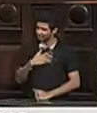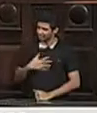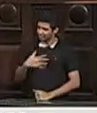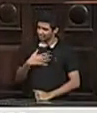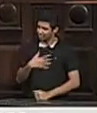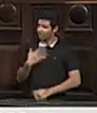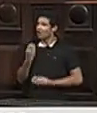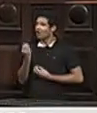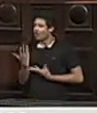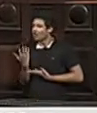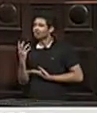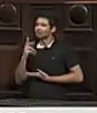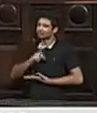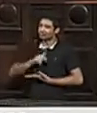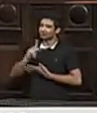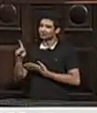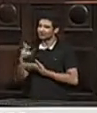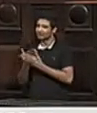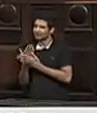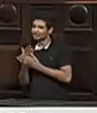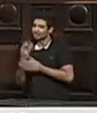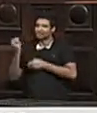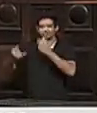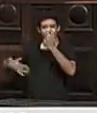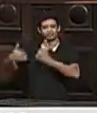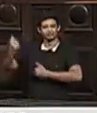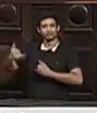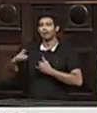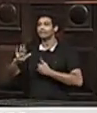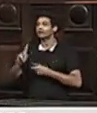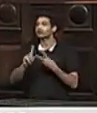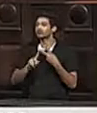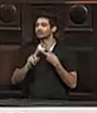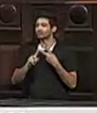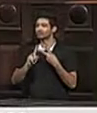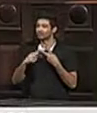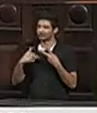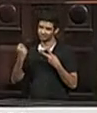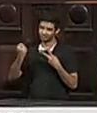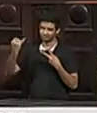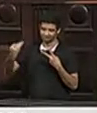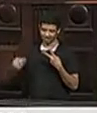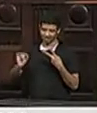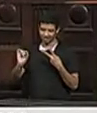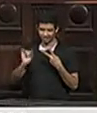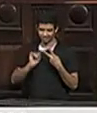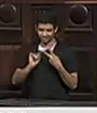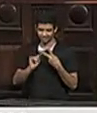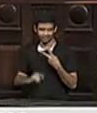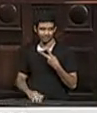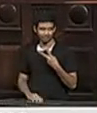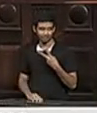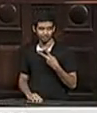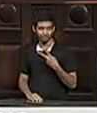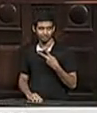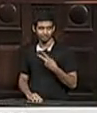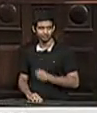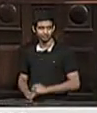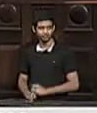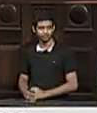ginásio, no científico. Mas, em segundo ponto, de me